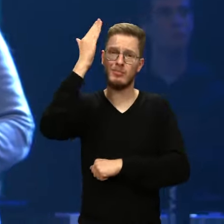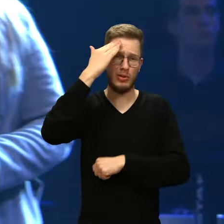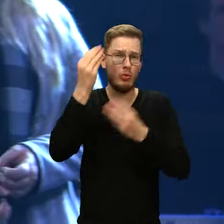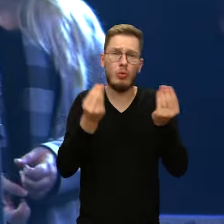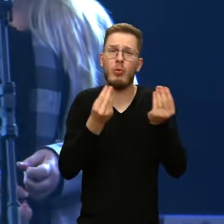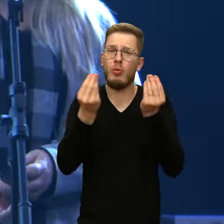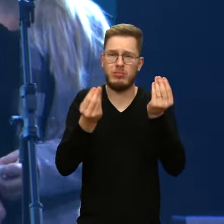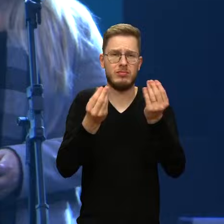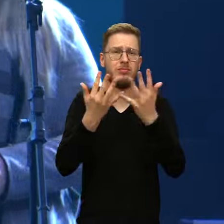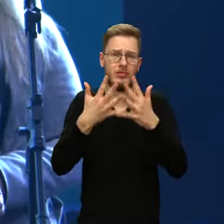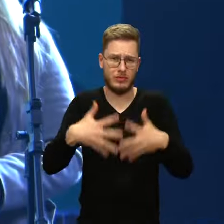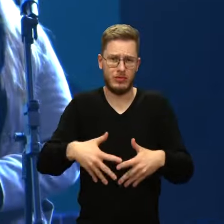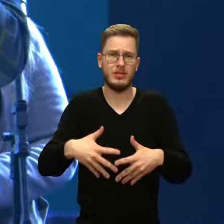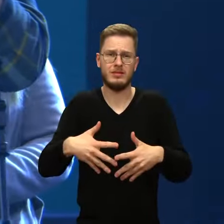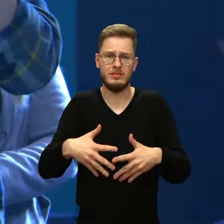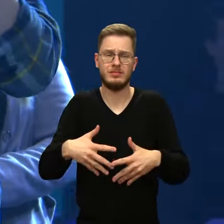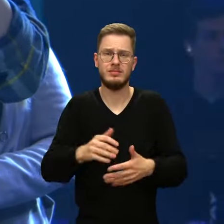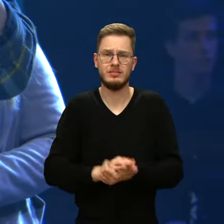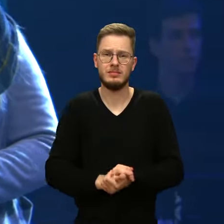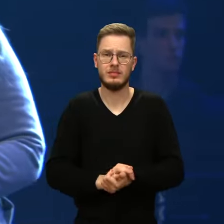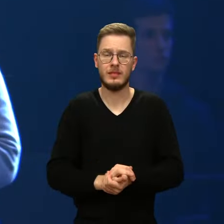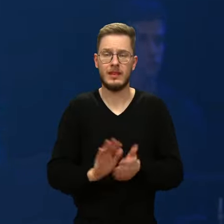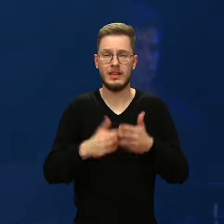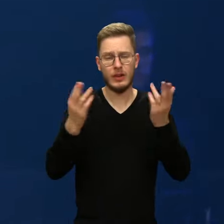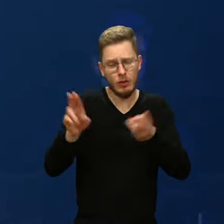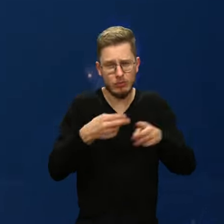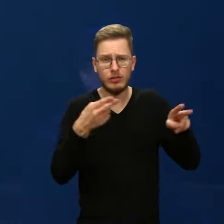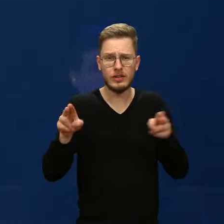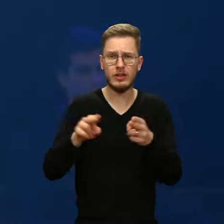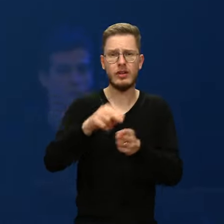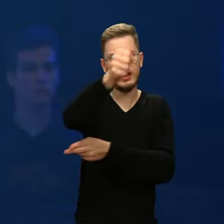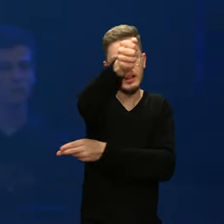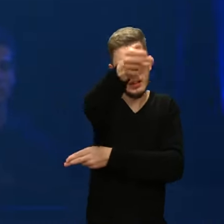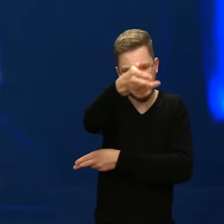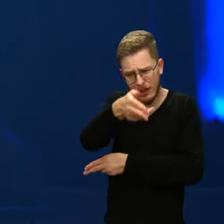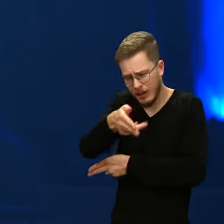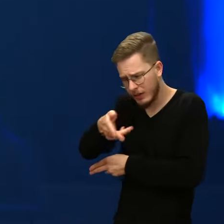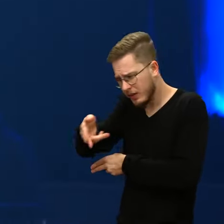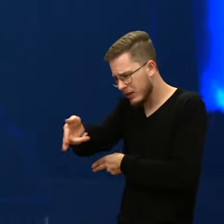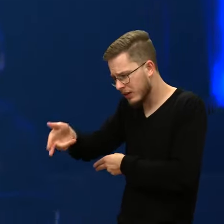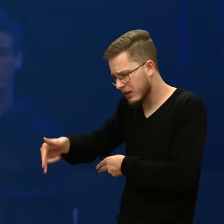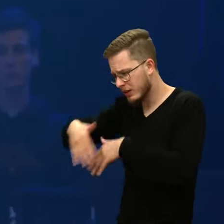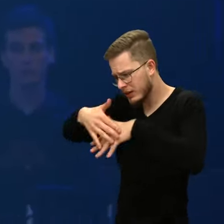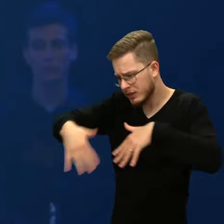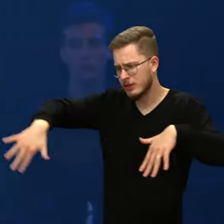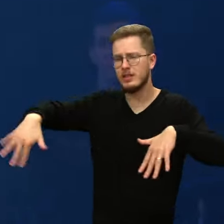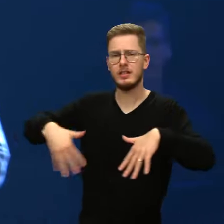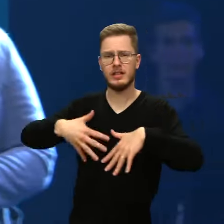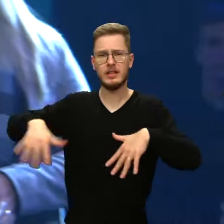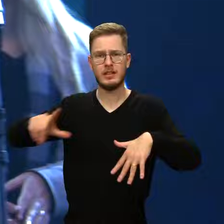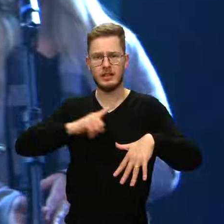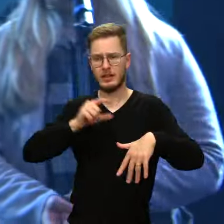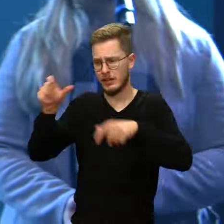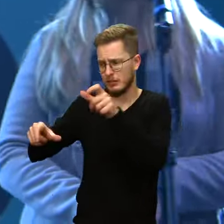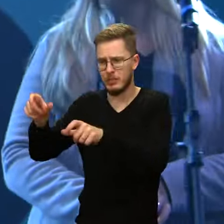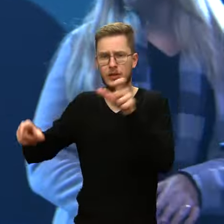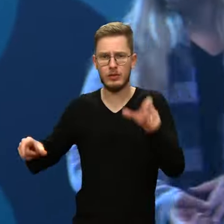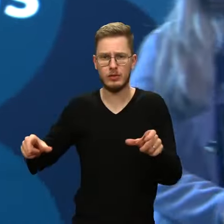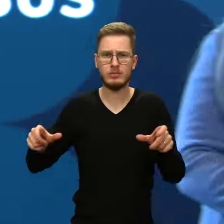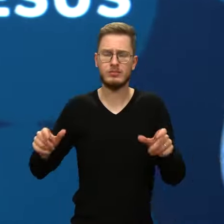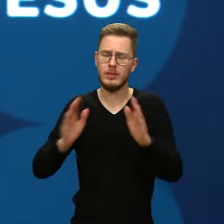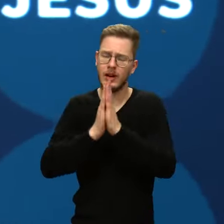tomando essa decisão por Jesus, sai do seu lugar, vem aqui na frente receber uma oração, porque eu acredito que hoje existe vida nova